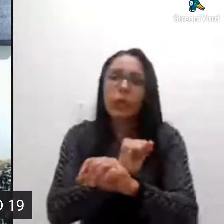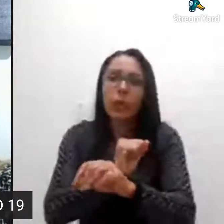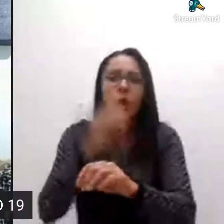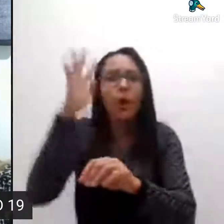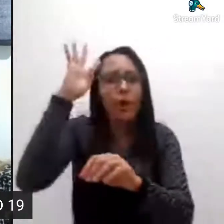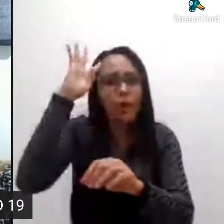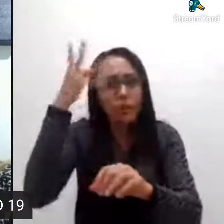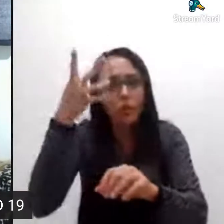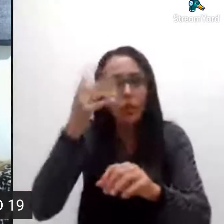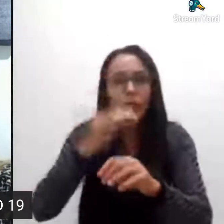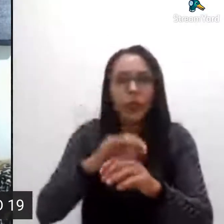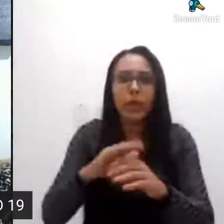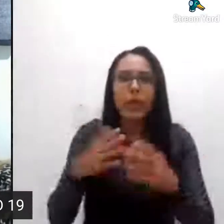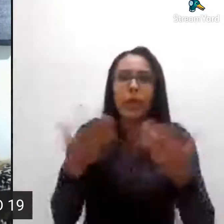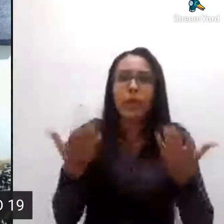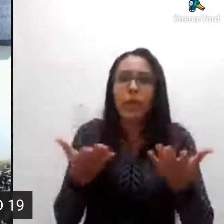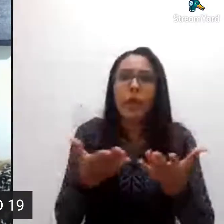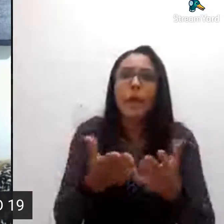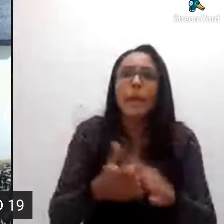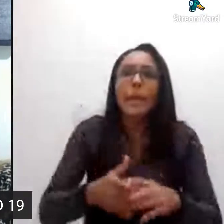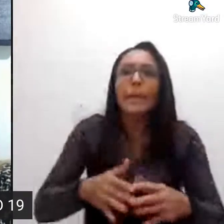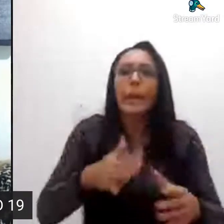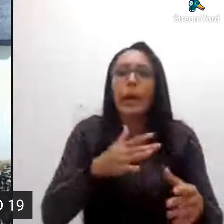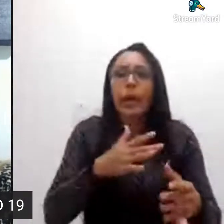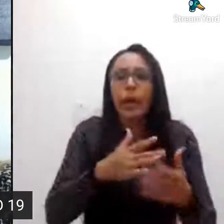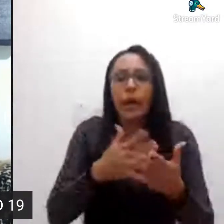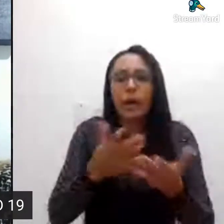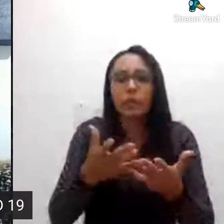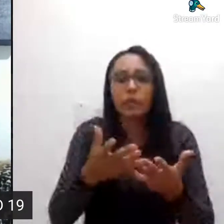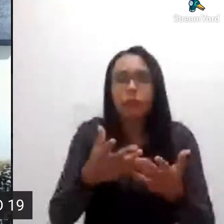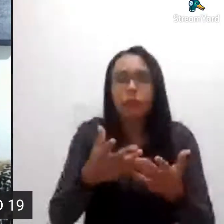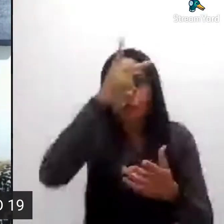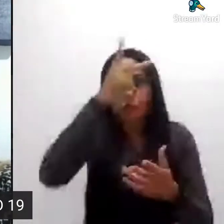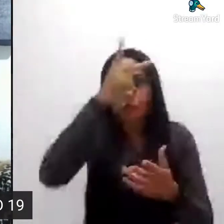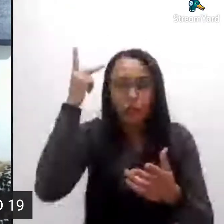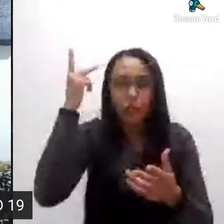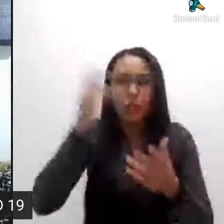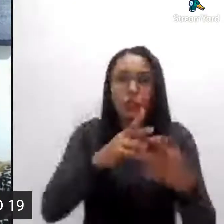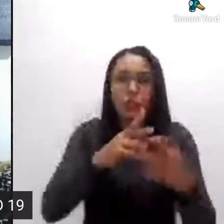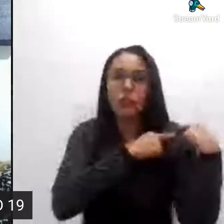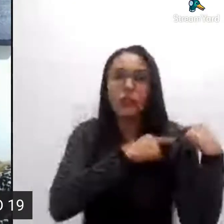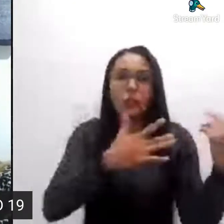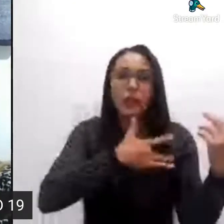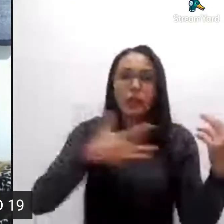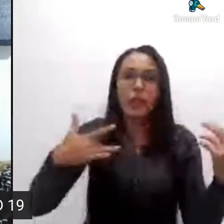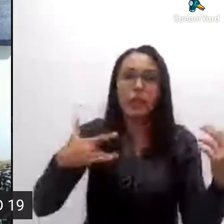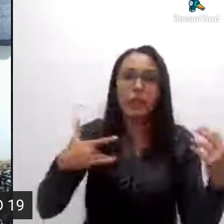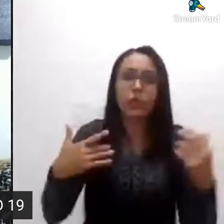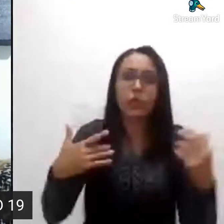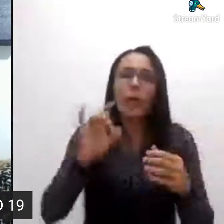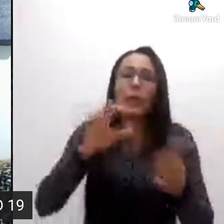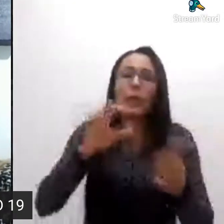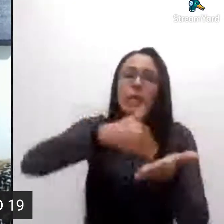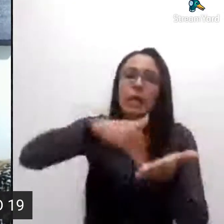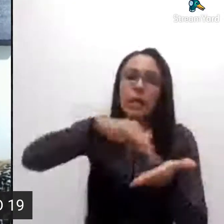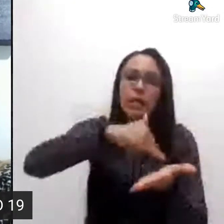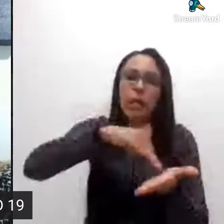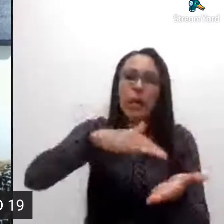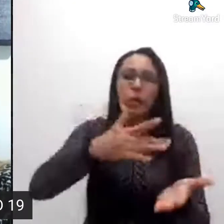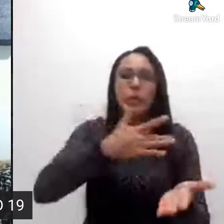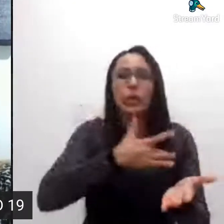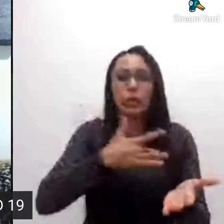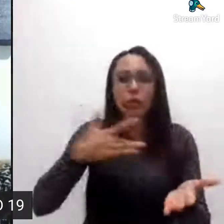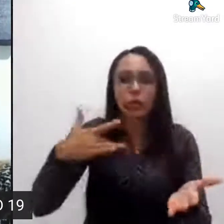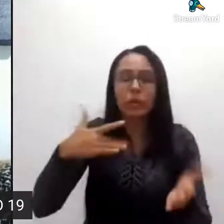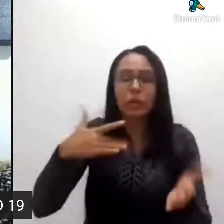das autoridades, né, de saúde. Essa decisão não será uma decisão unilateral apenas do secretário de Educação. Há toda uma